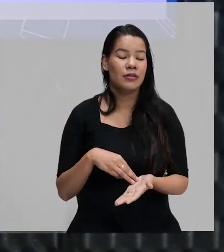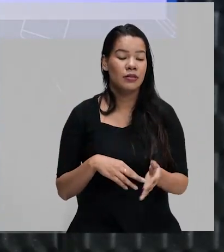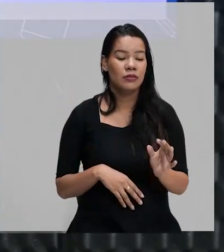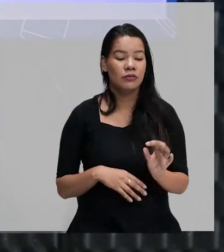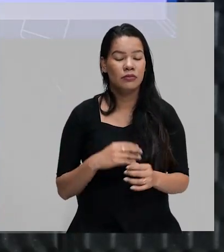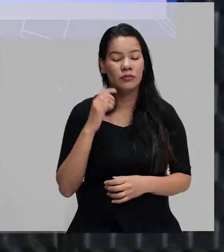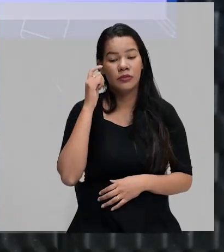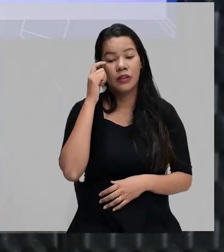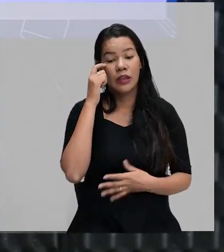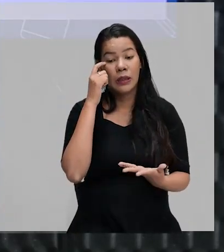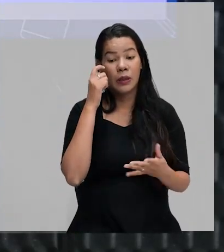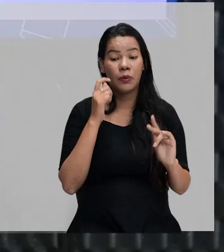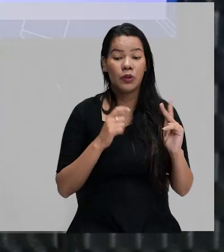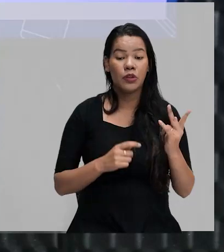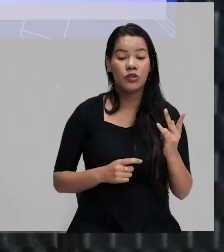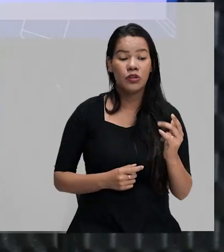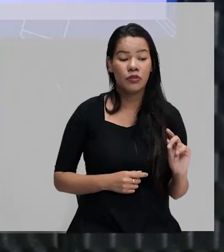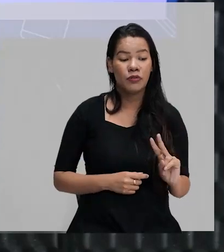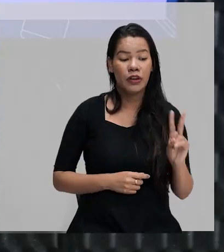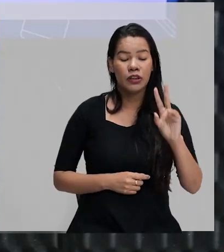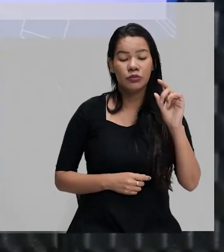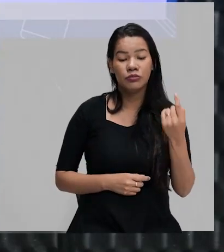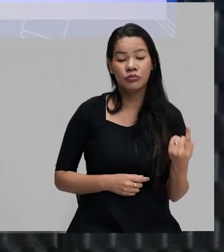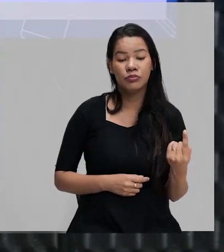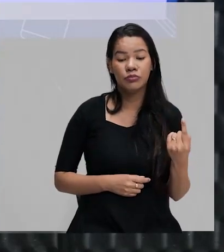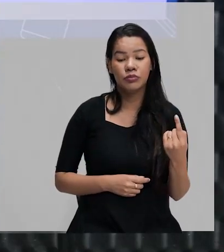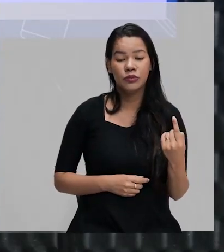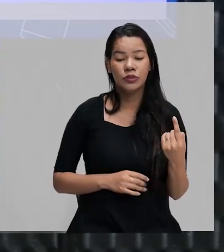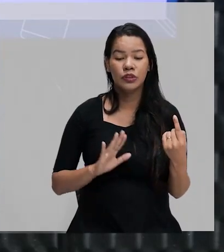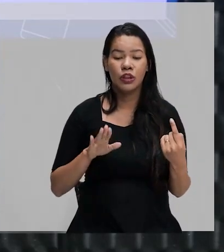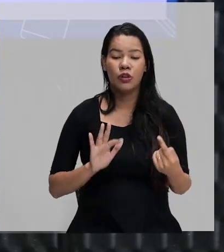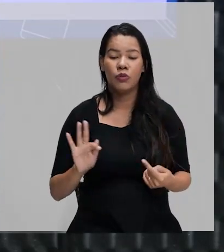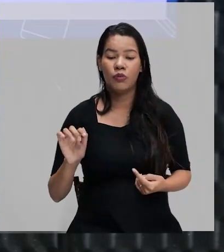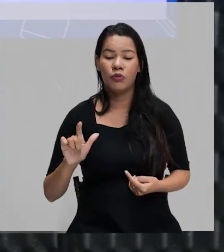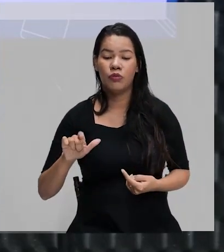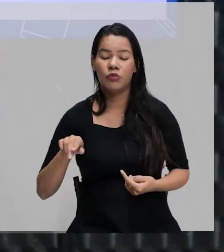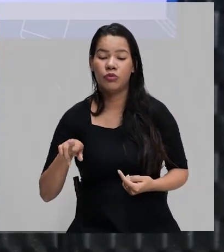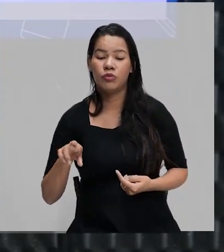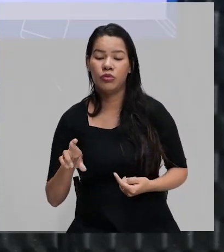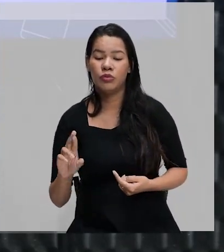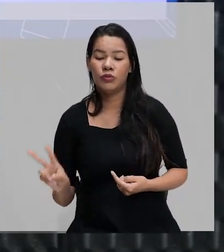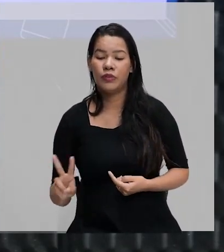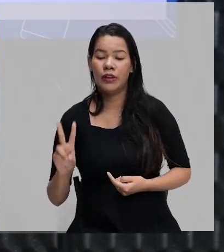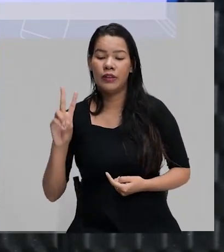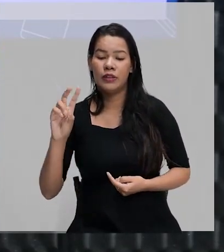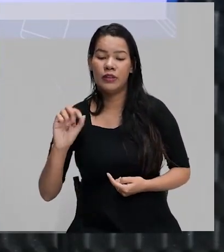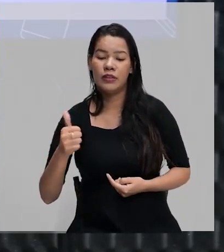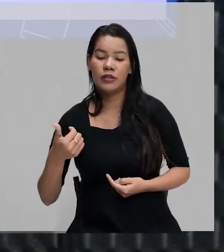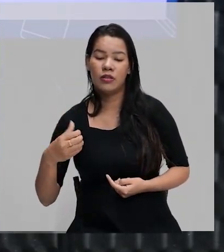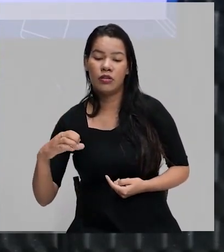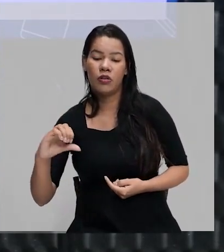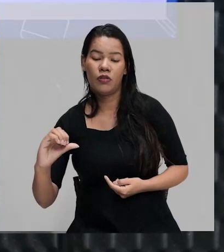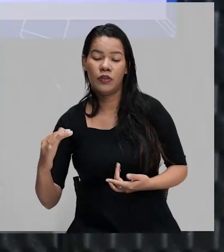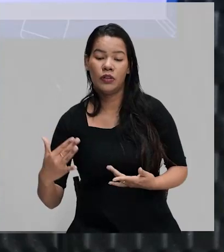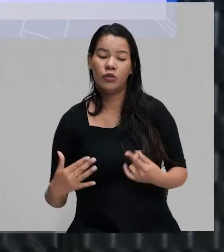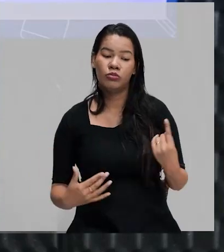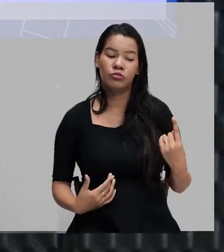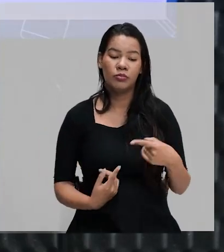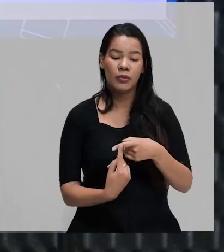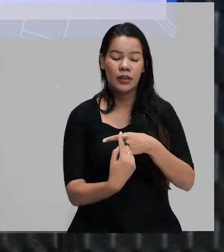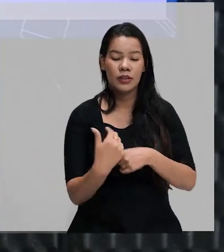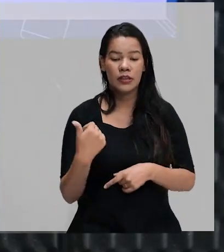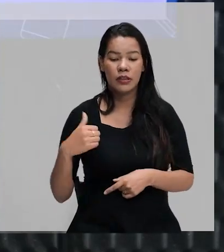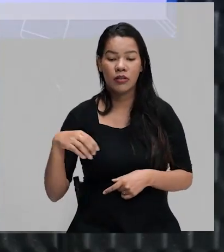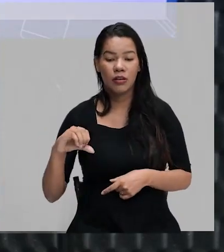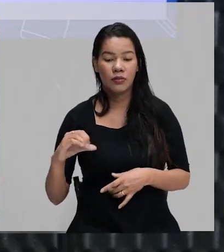O hidrogênio vale 1, o F, né, o flúor, vale 19. 1 mais 19, 20. Então, eu posso falar aqui,